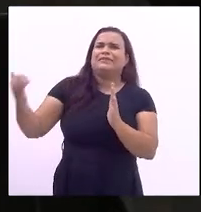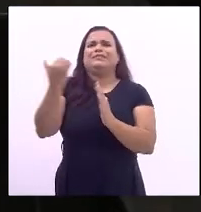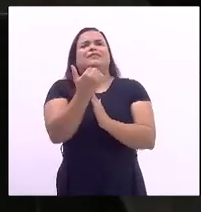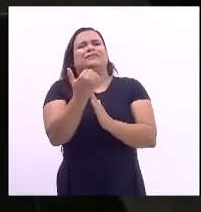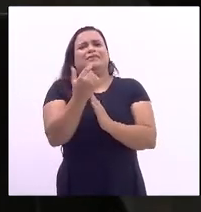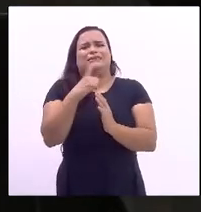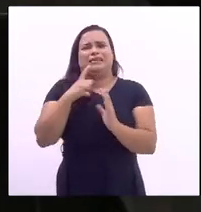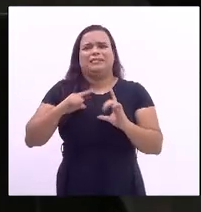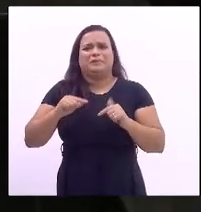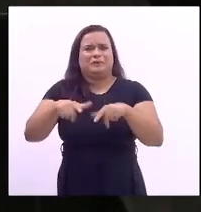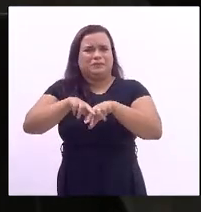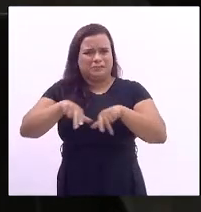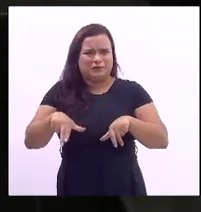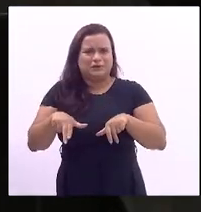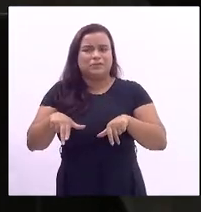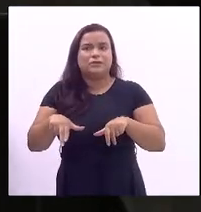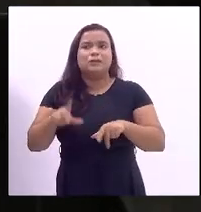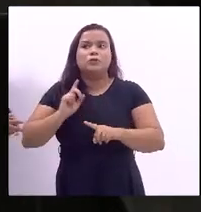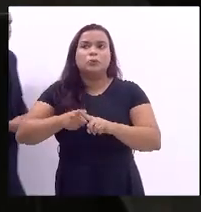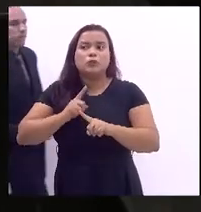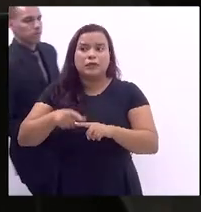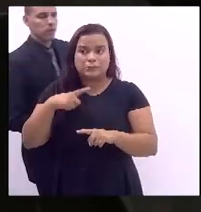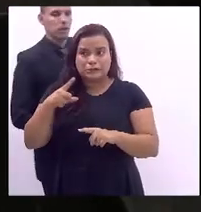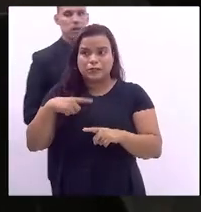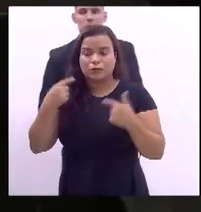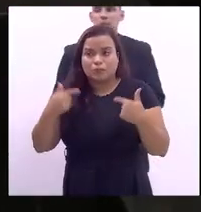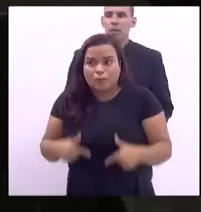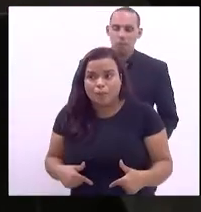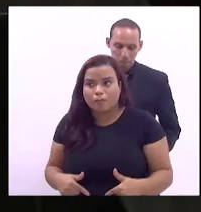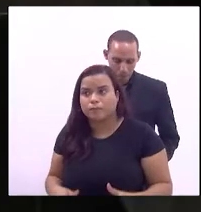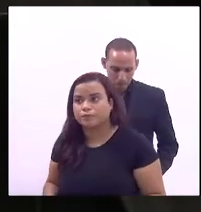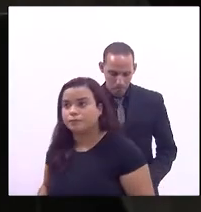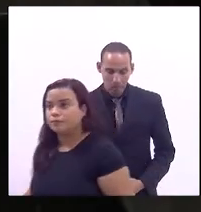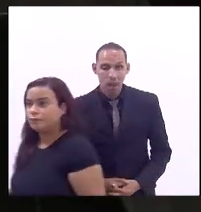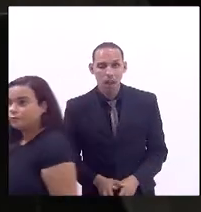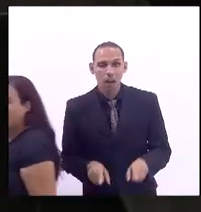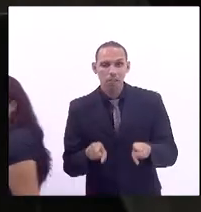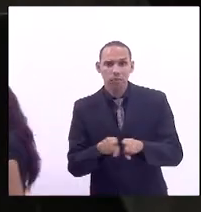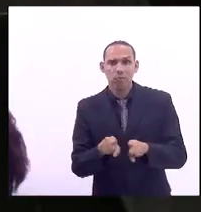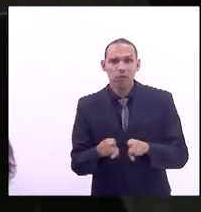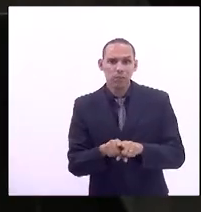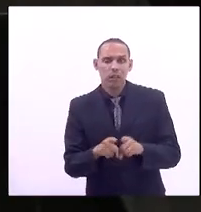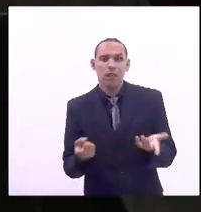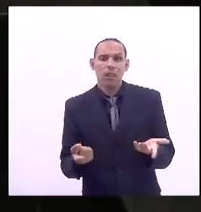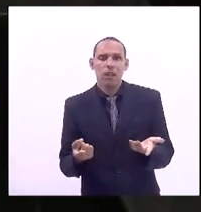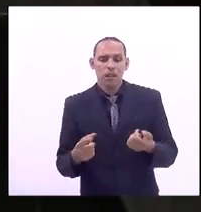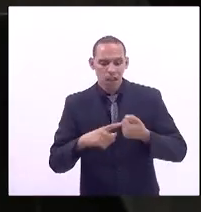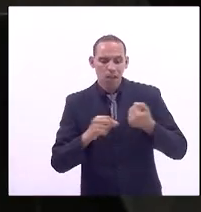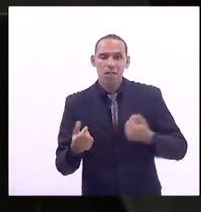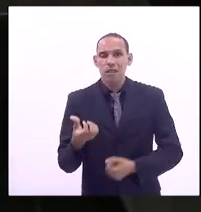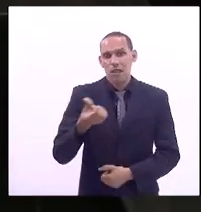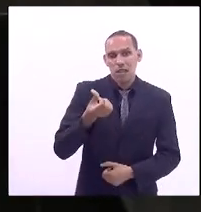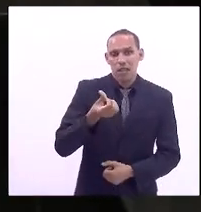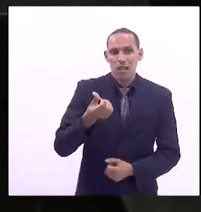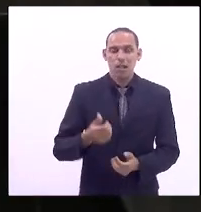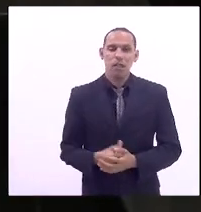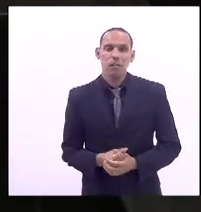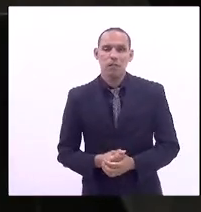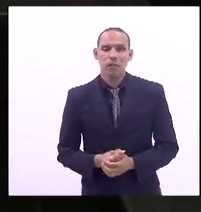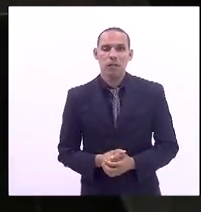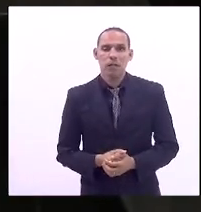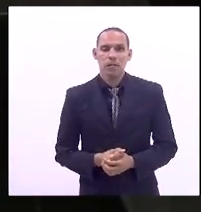funções porque eu também tô em isenção de multas e juros no artigo 6º